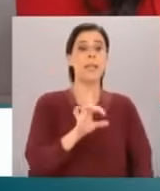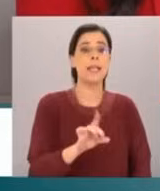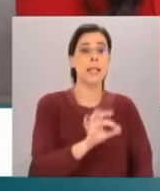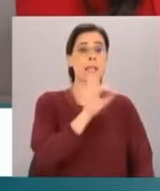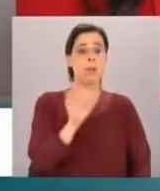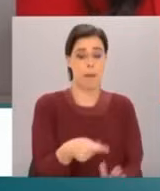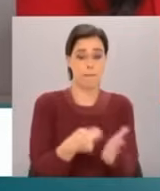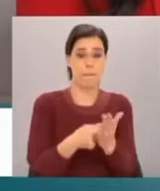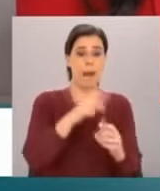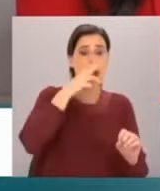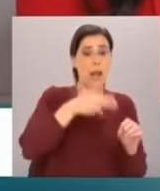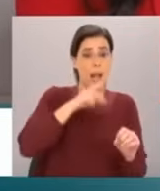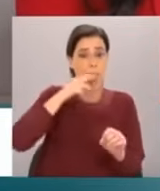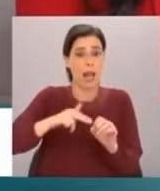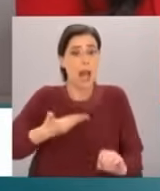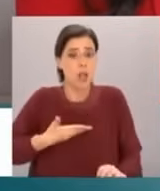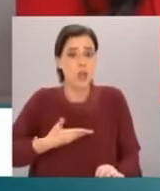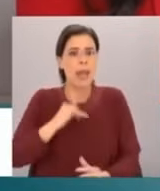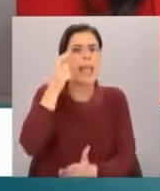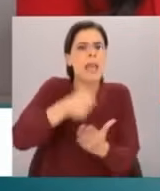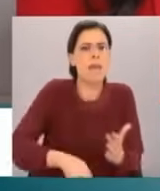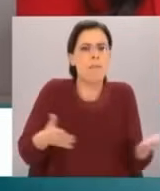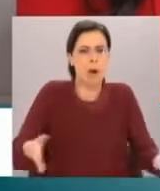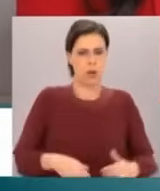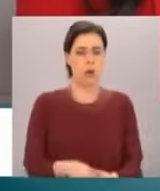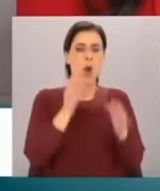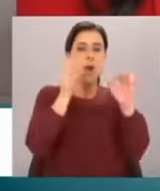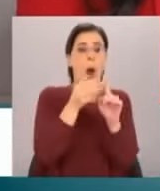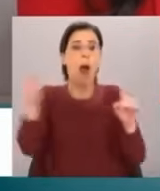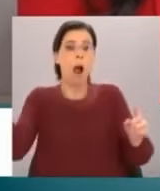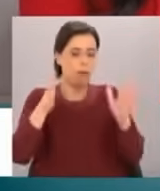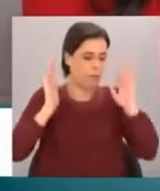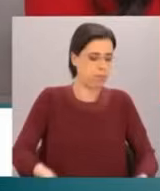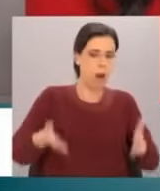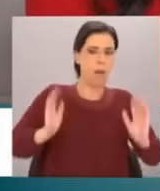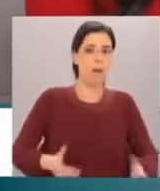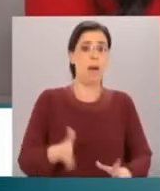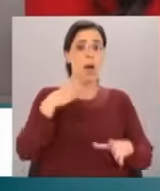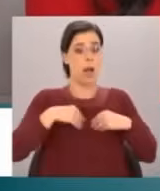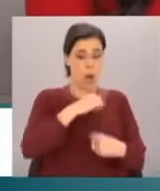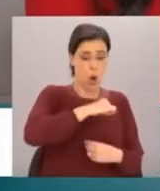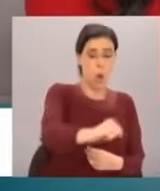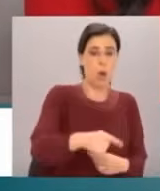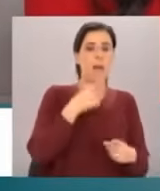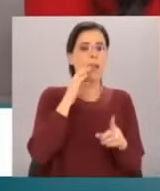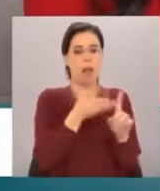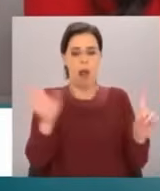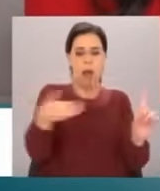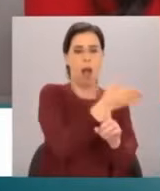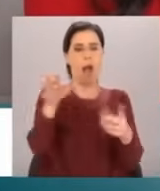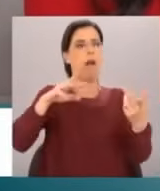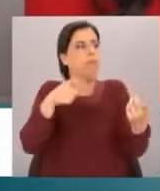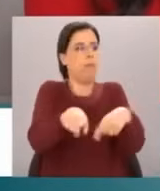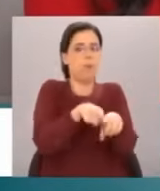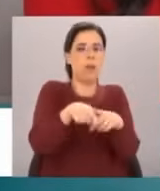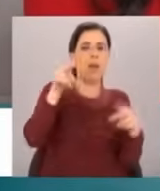sessenta por cento do Pagani sem gasolina e gasóleo é impostos não vale a pena fazer a questão é que contém mais Vale Suíço contra no canário que tentar fazer uma política